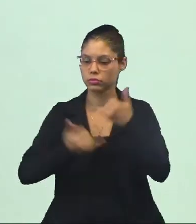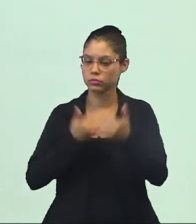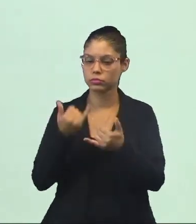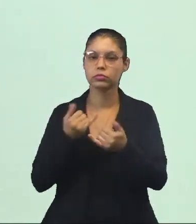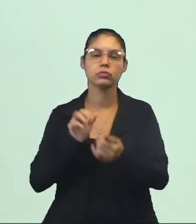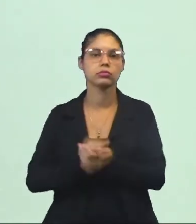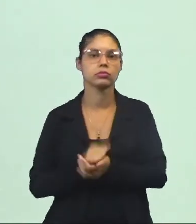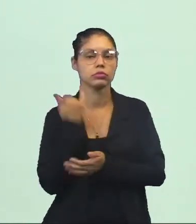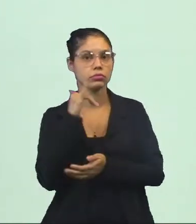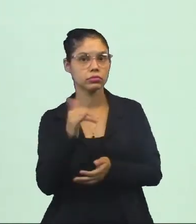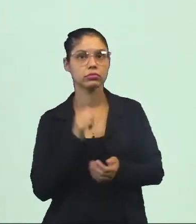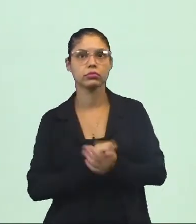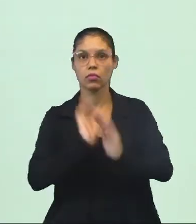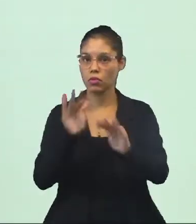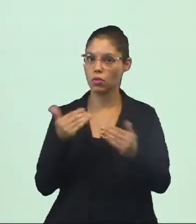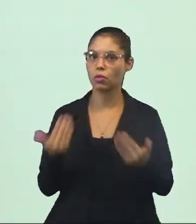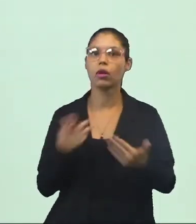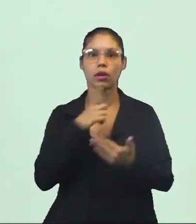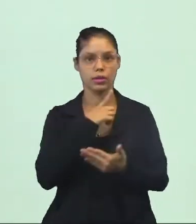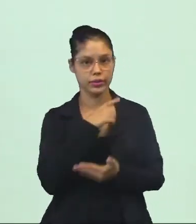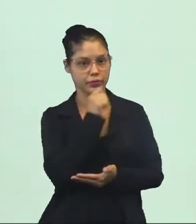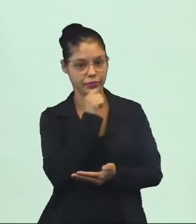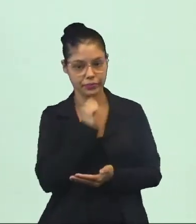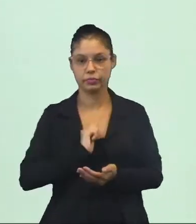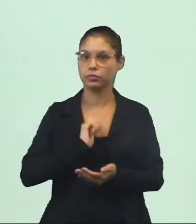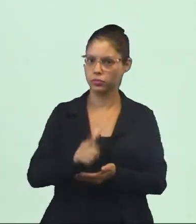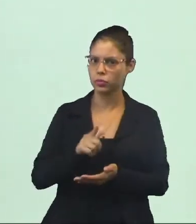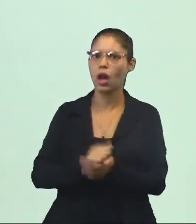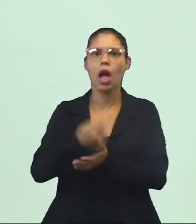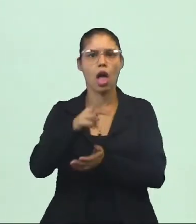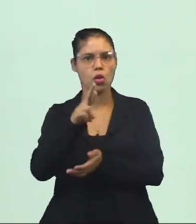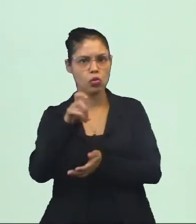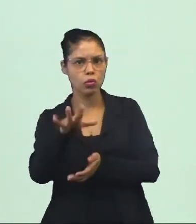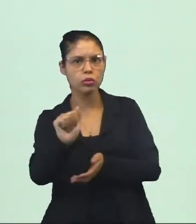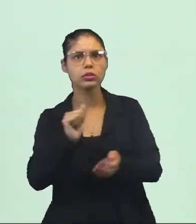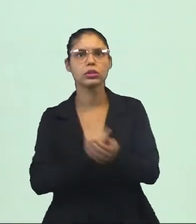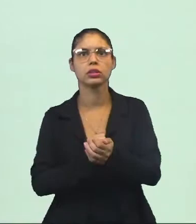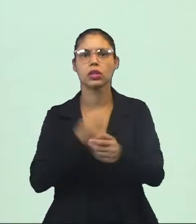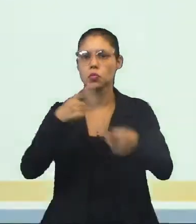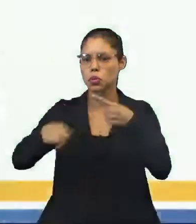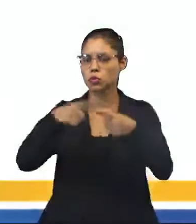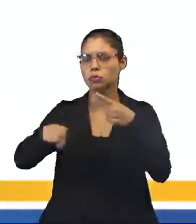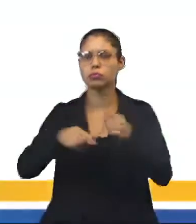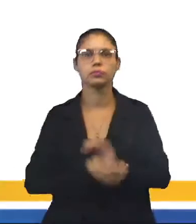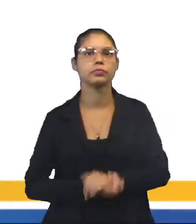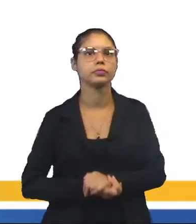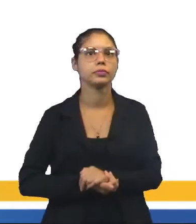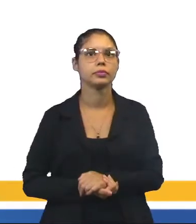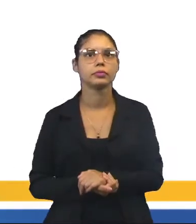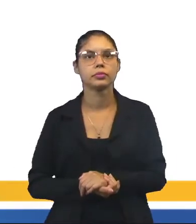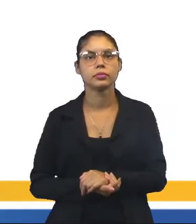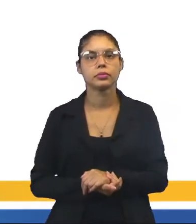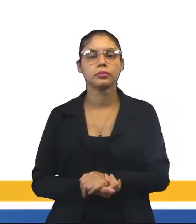eletrônicos e em qual a gente tem um autor que é contra essa proibição. Vamos voltar lá para o slide.